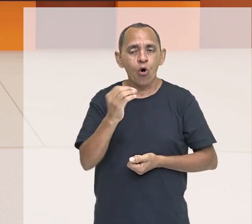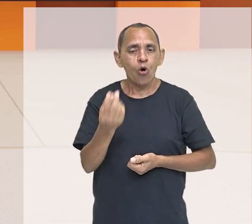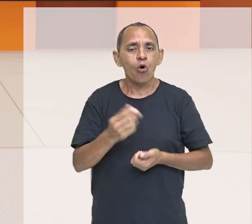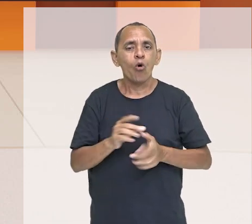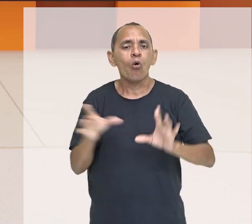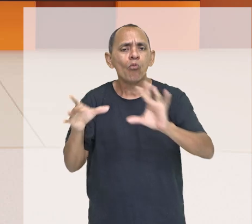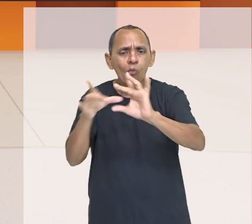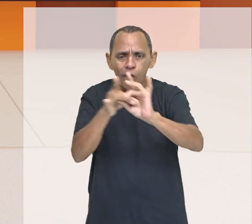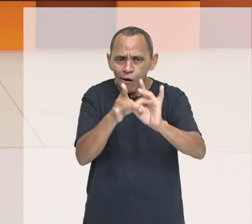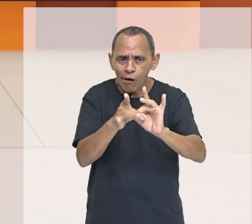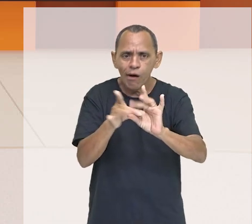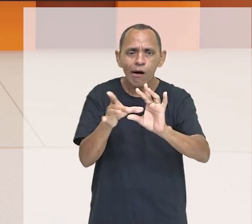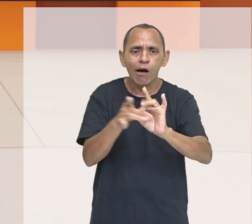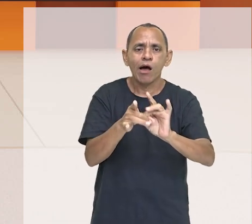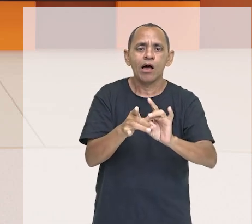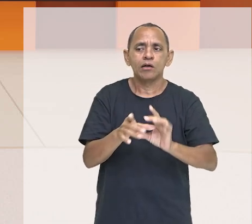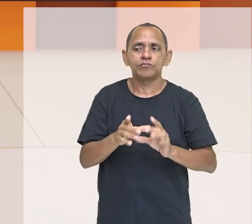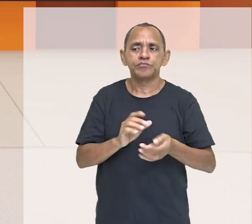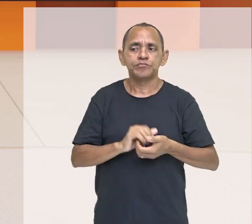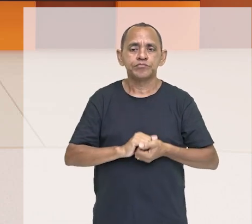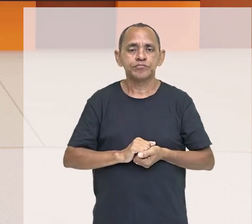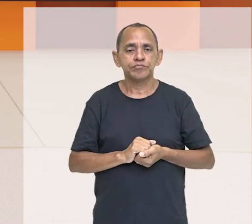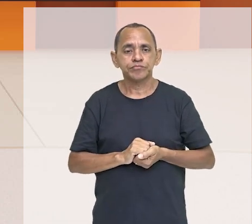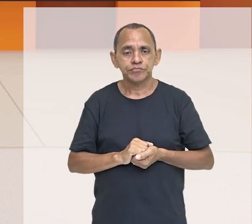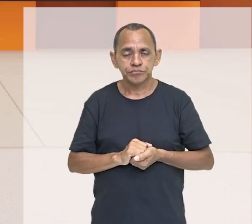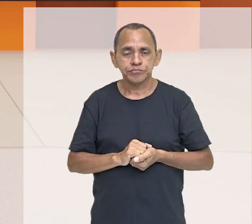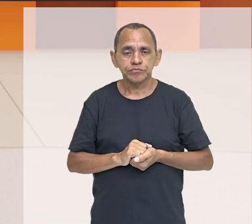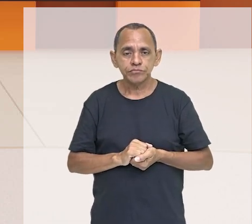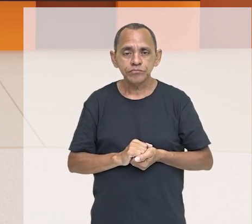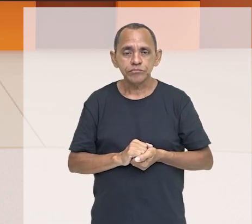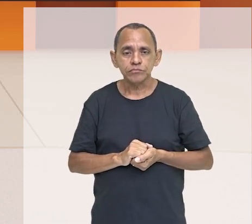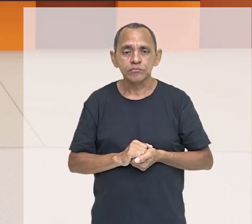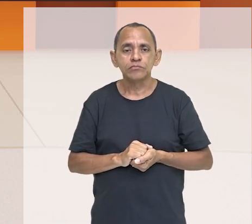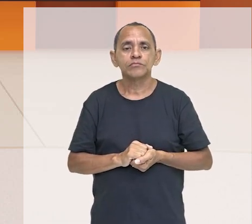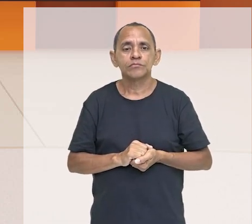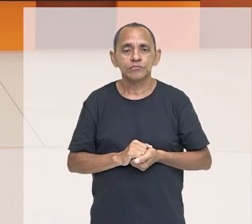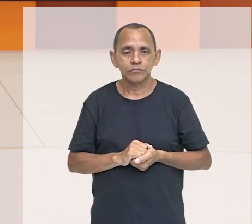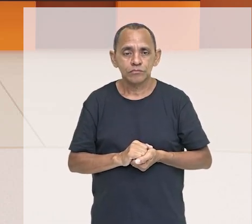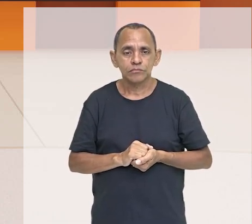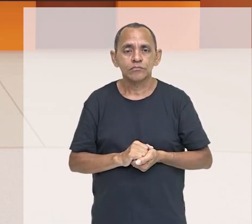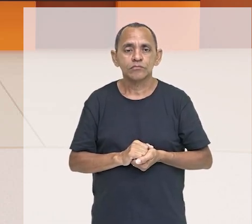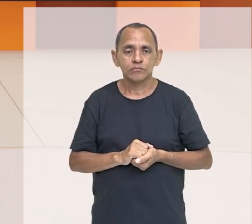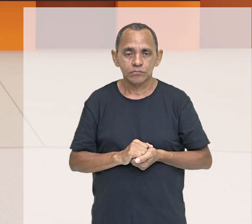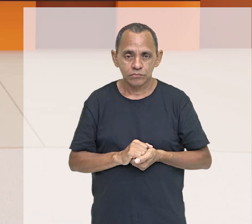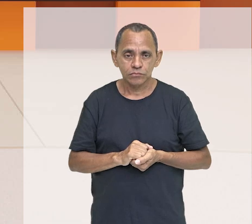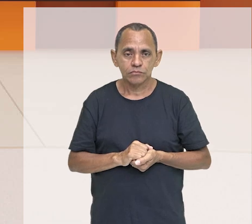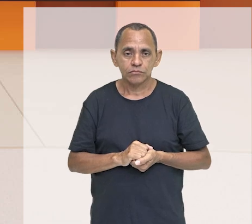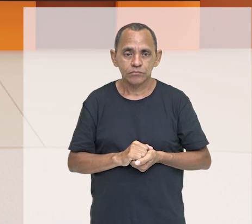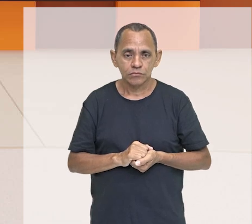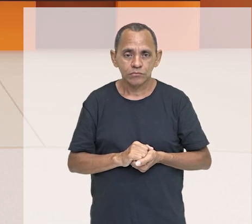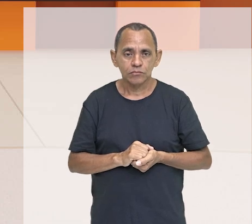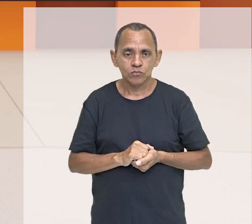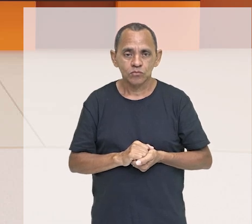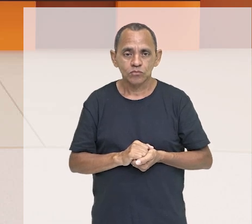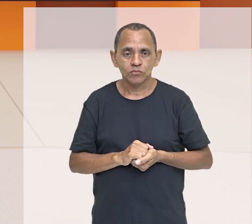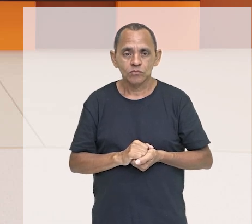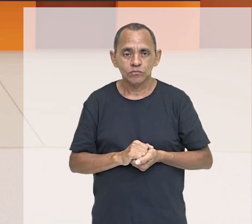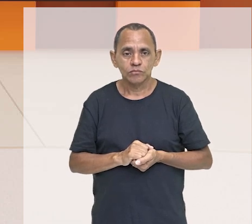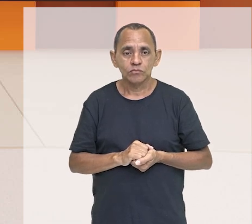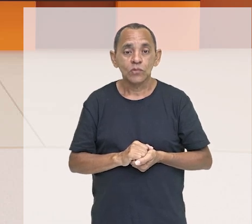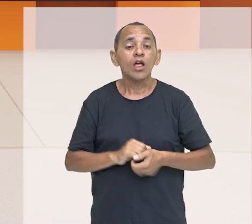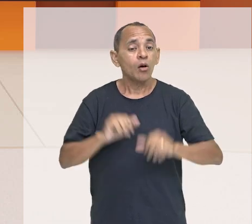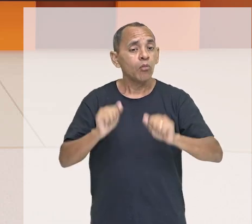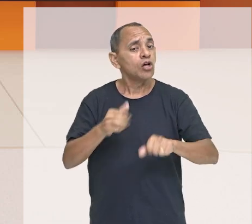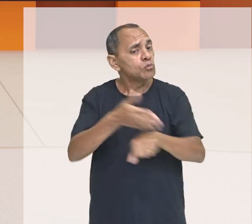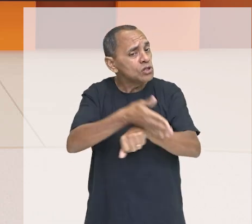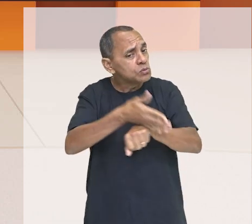e se colocar à sua disposição para ser eleito, né? Para trazer para trabalhar em nome da população. Mas